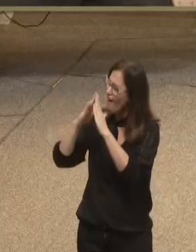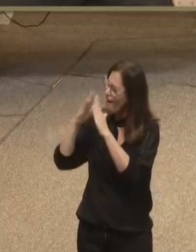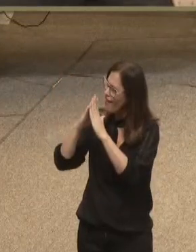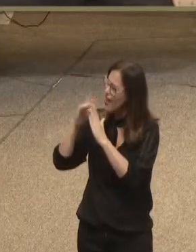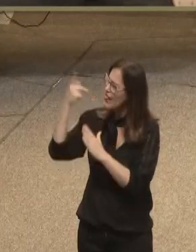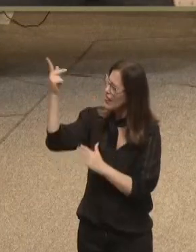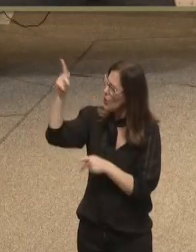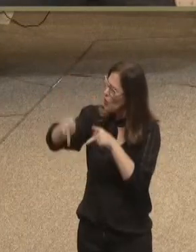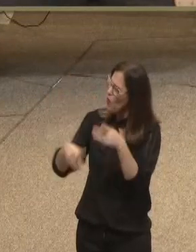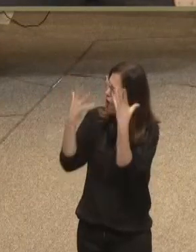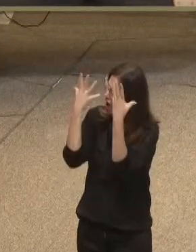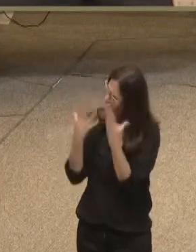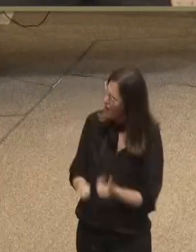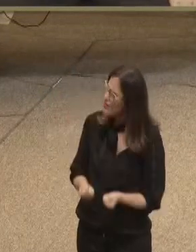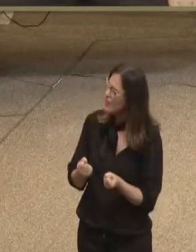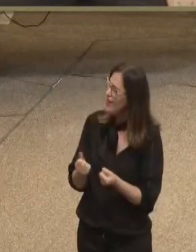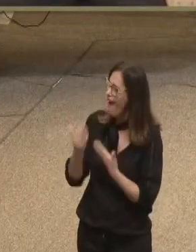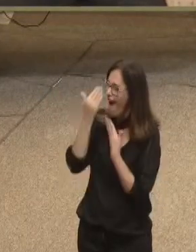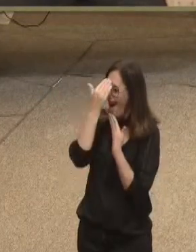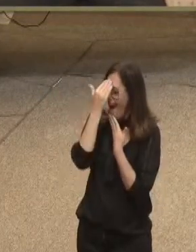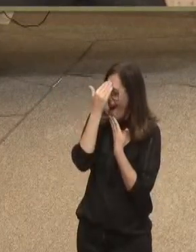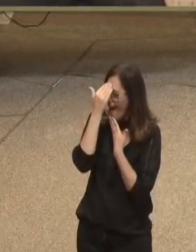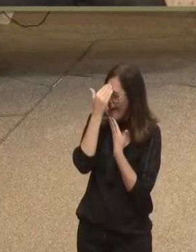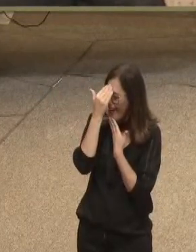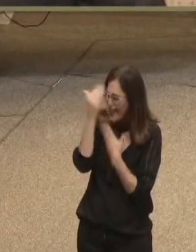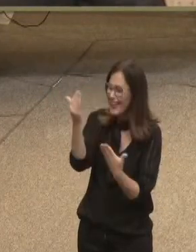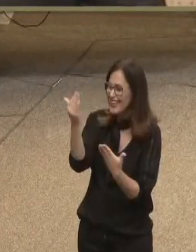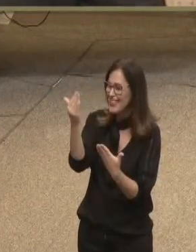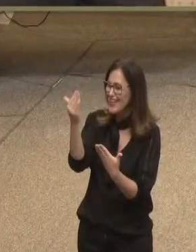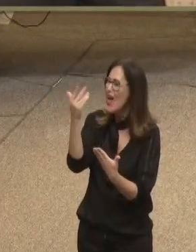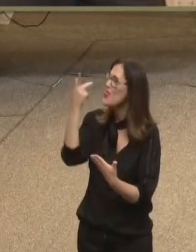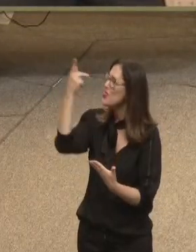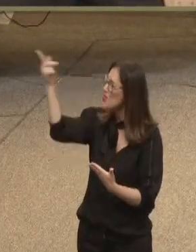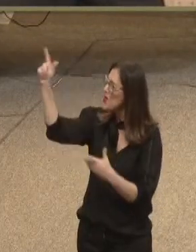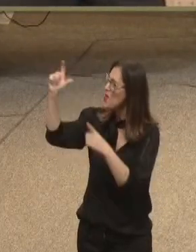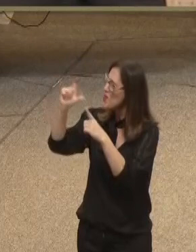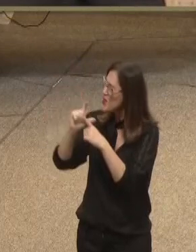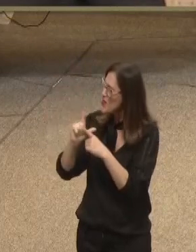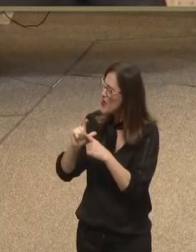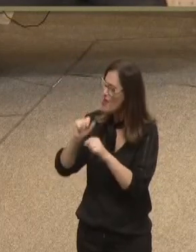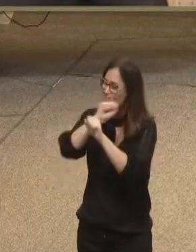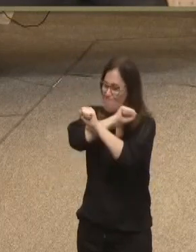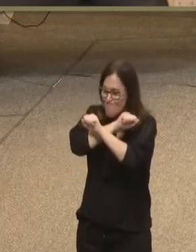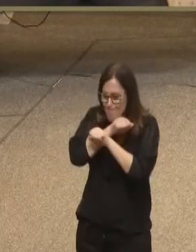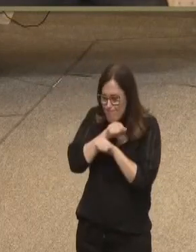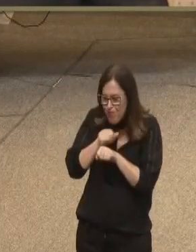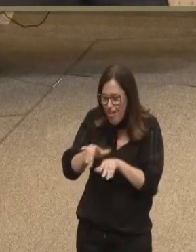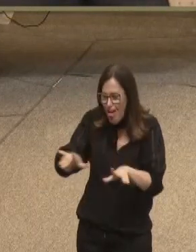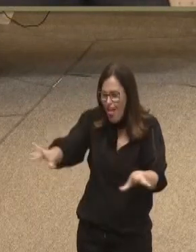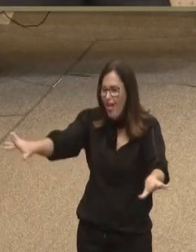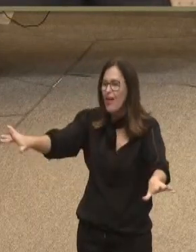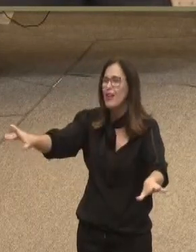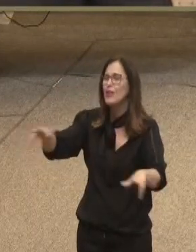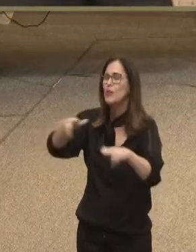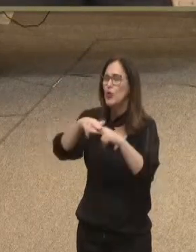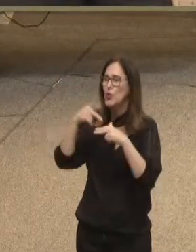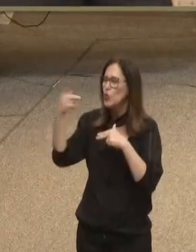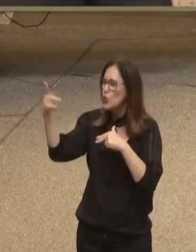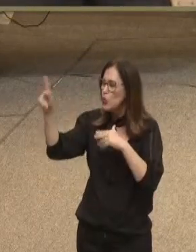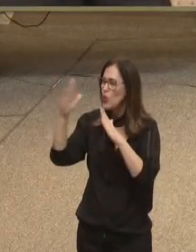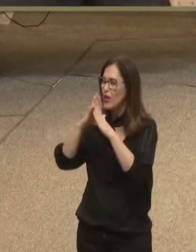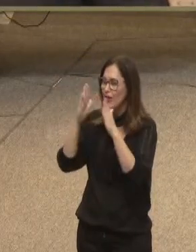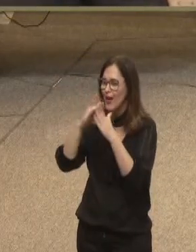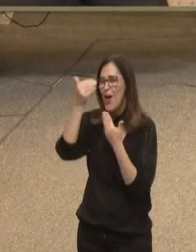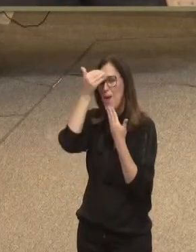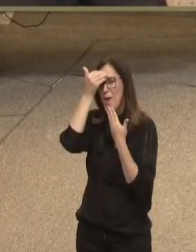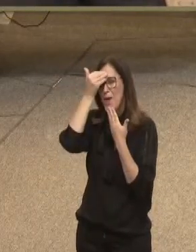Teu povo recebeu. Te agradecemos, Senhor, porque a Tua palavra está sendo disseminada pela Tua igreja, Senhor. Muito